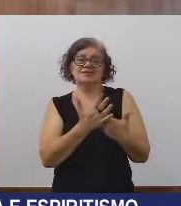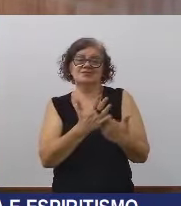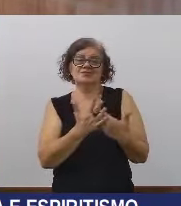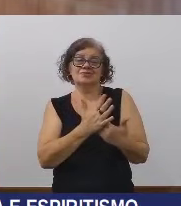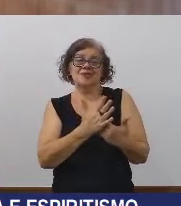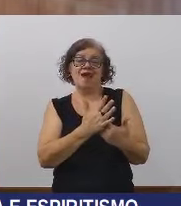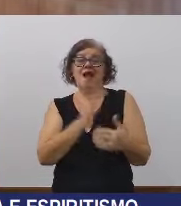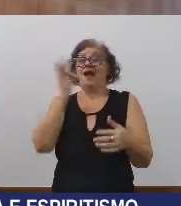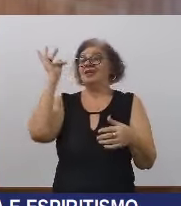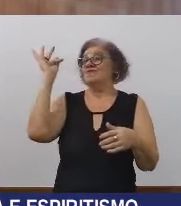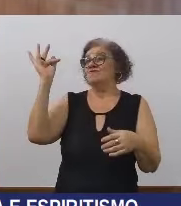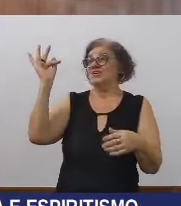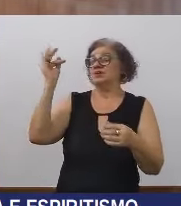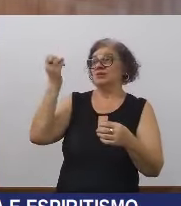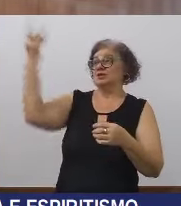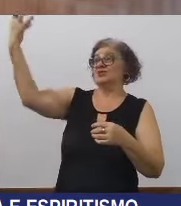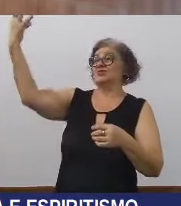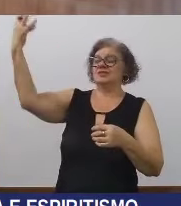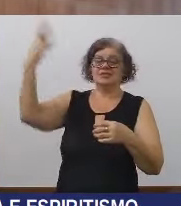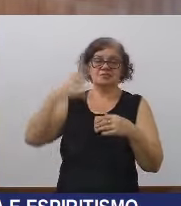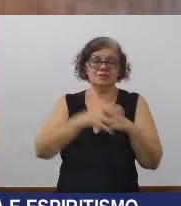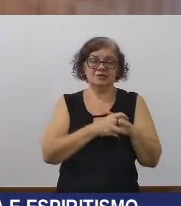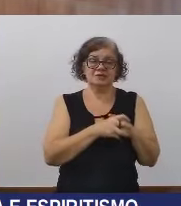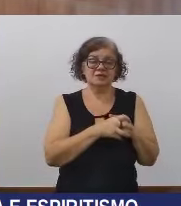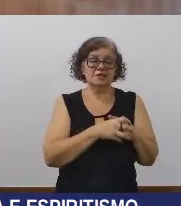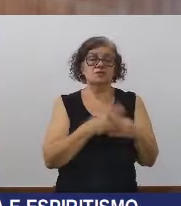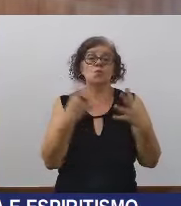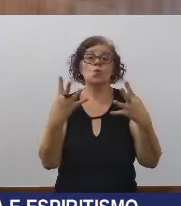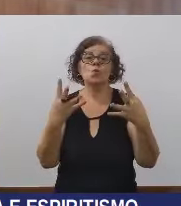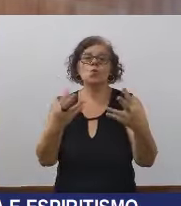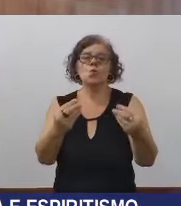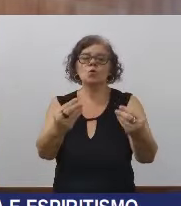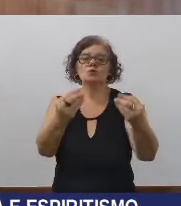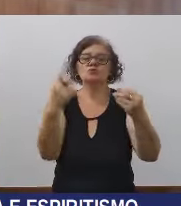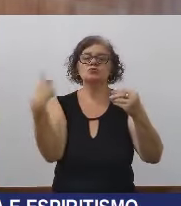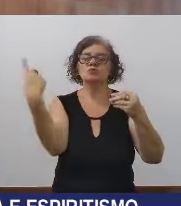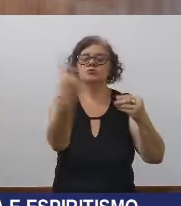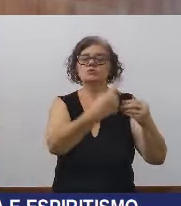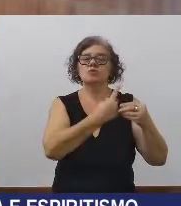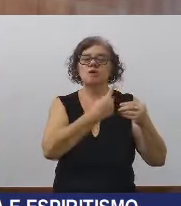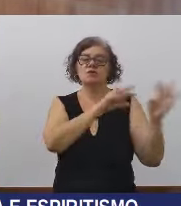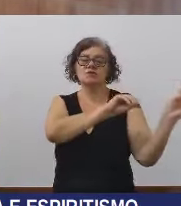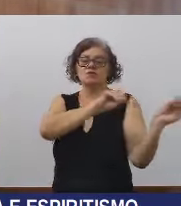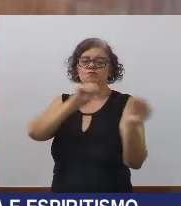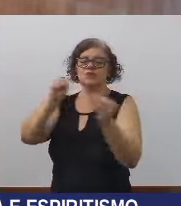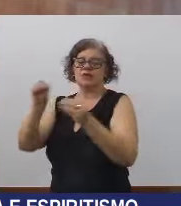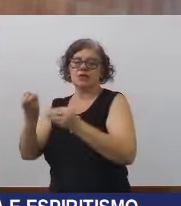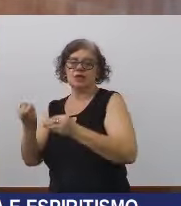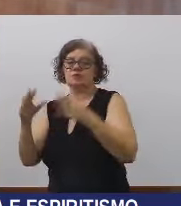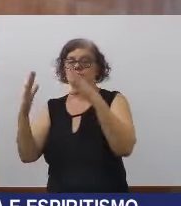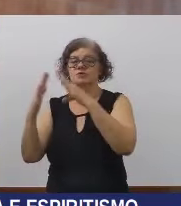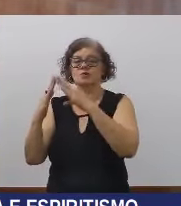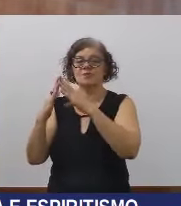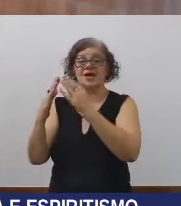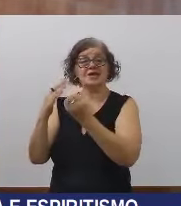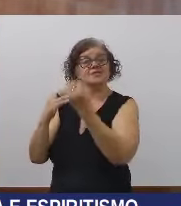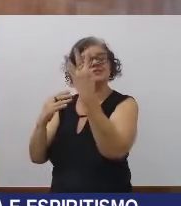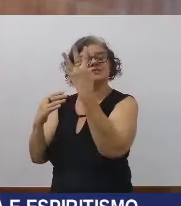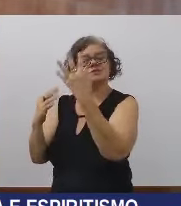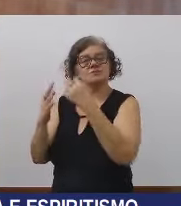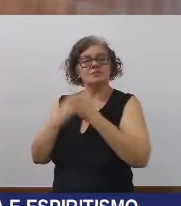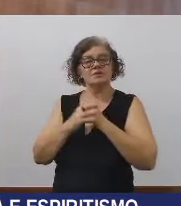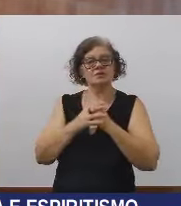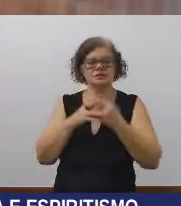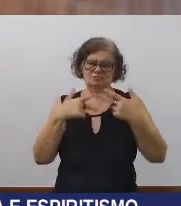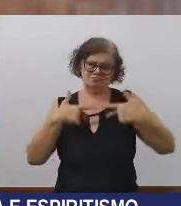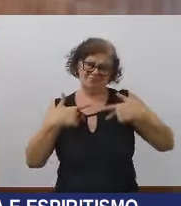a fenomenologia da espiritualidade. Muitos de nós que estamos aqui hoje, viemos a uma casa espírita